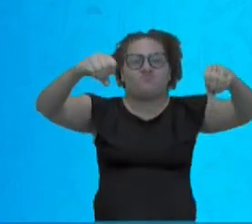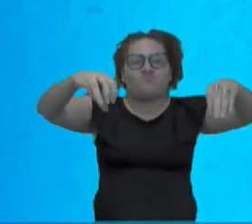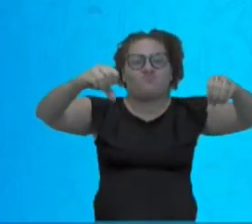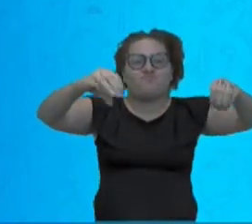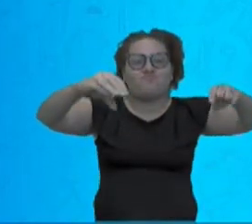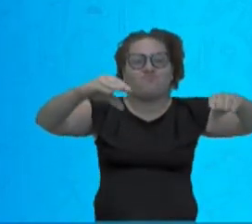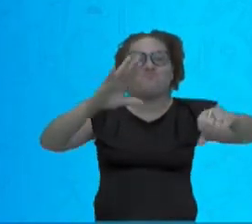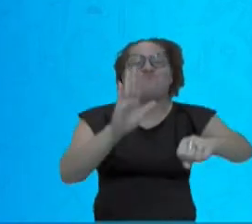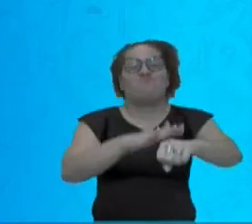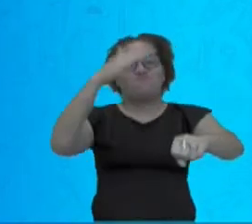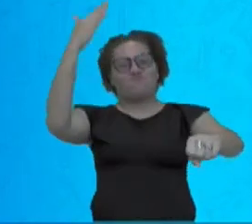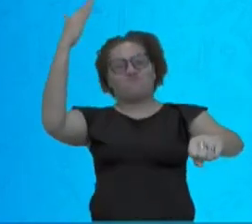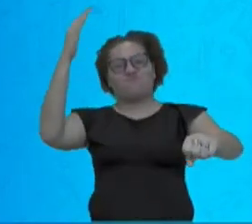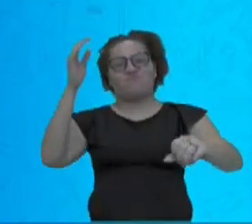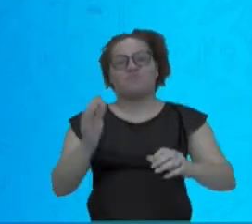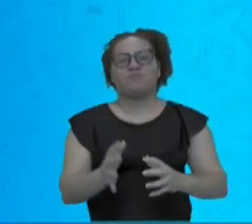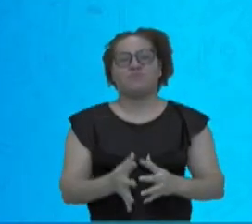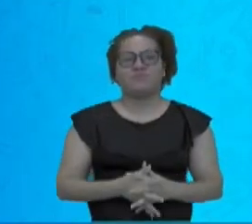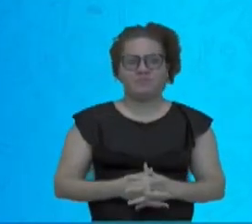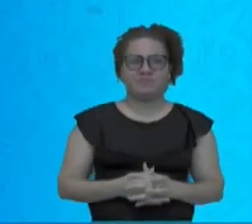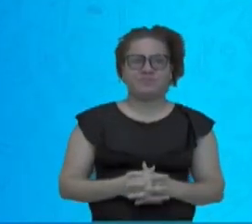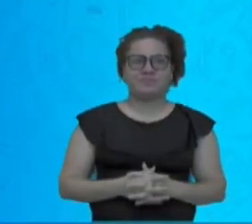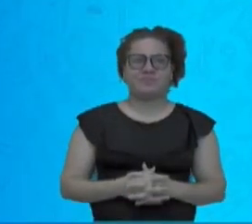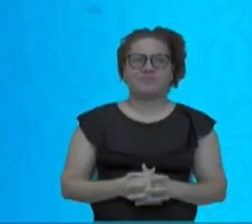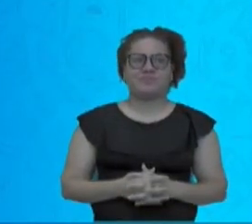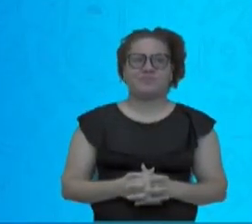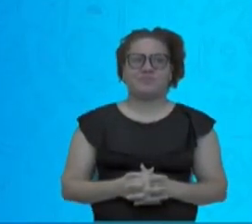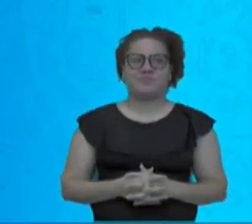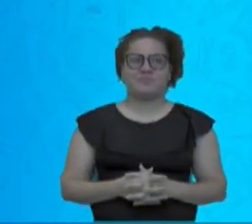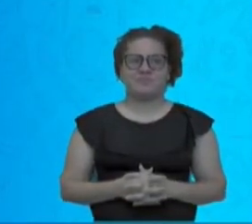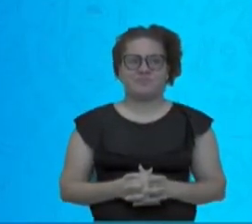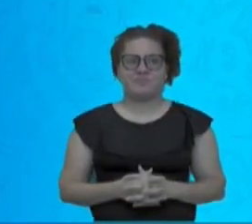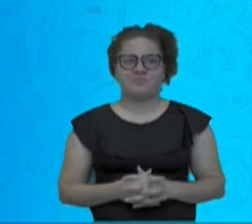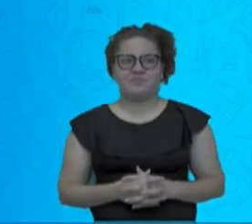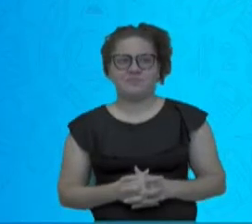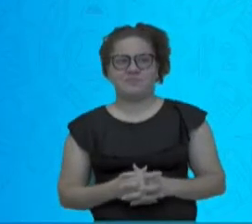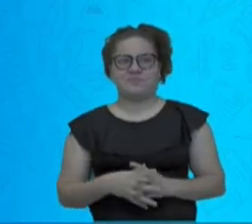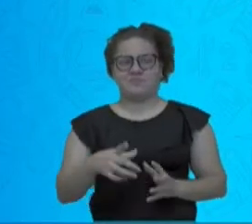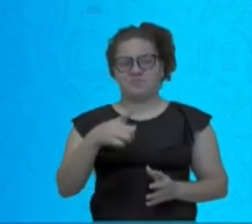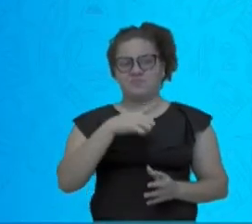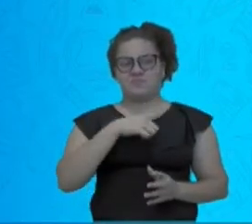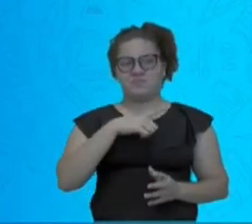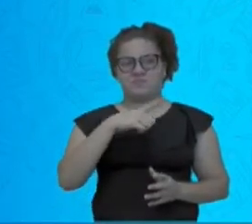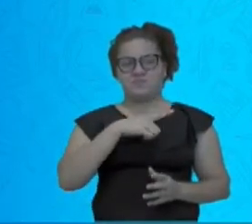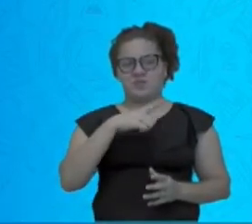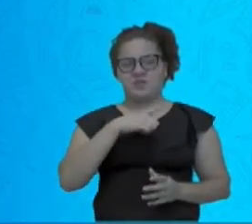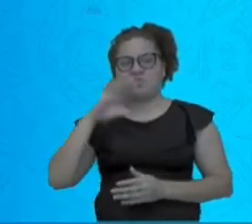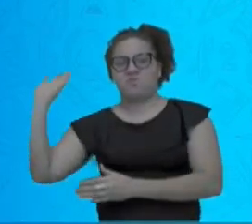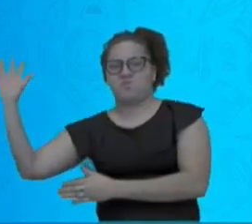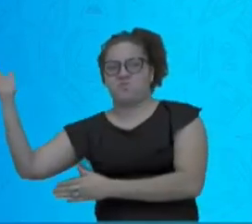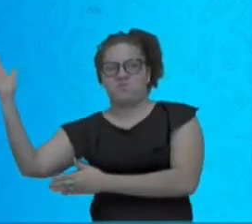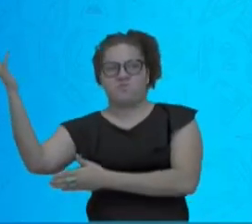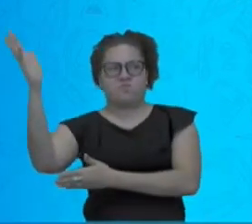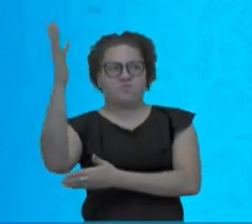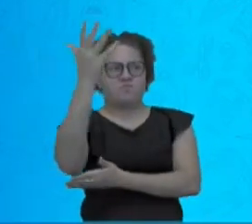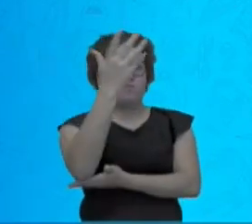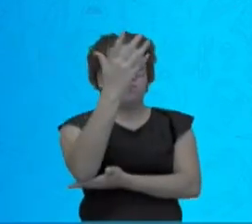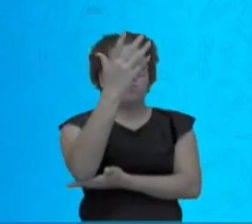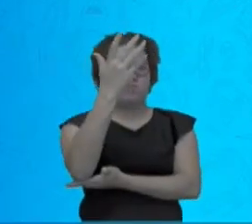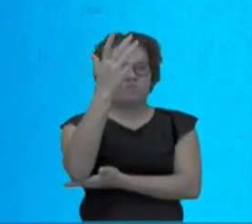chuvas são maiores. E por isso, nós temos aqui a vegetação,